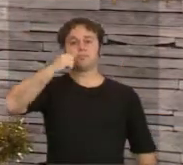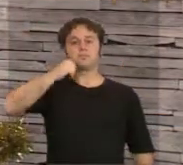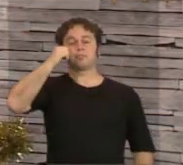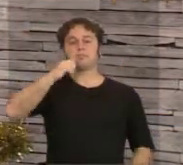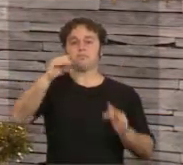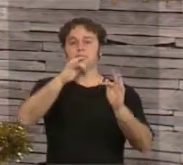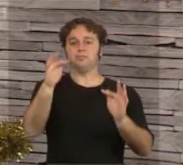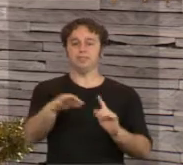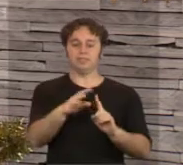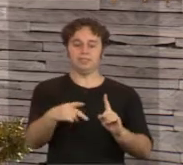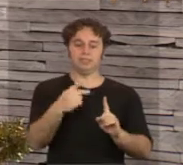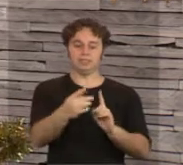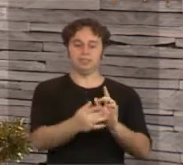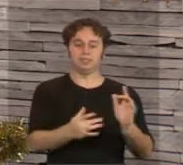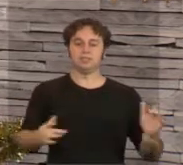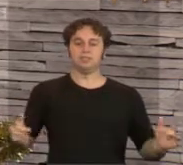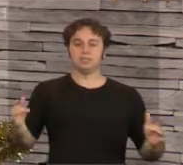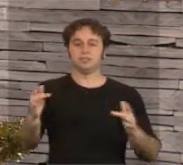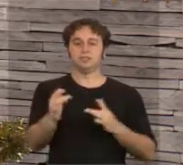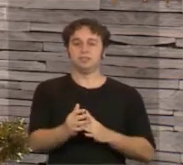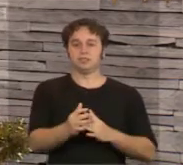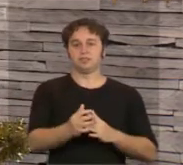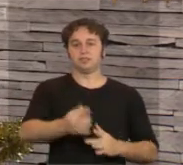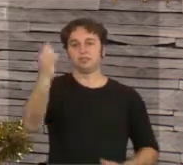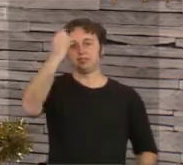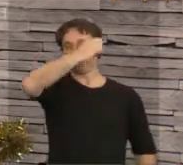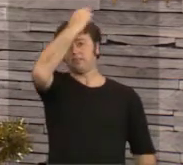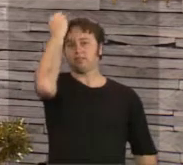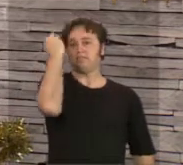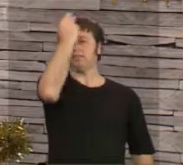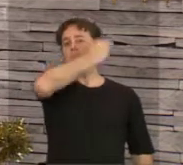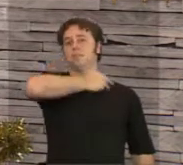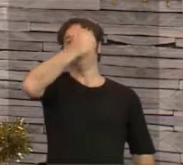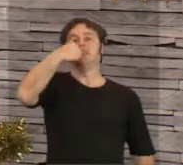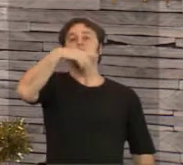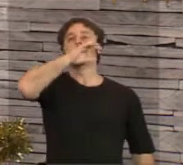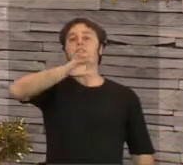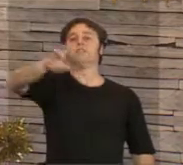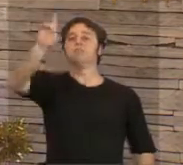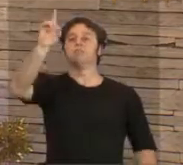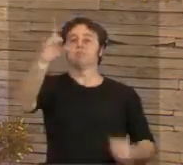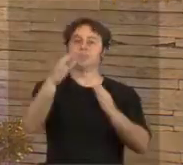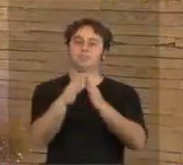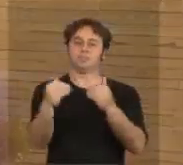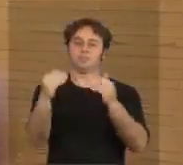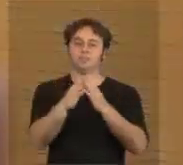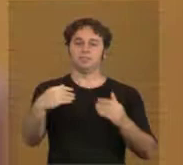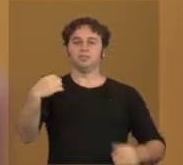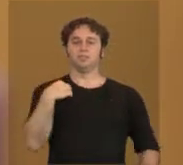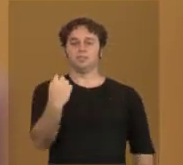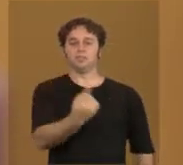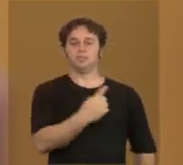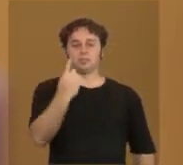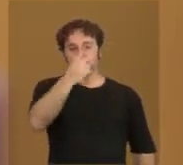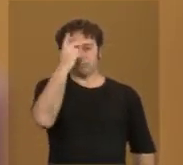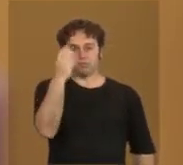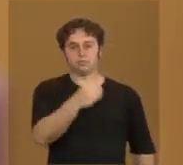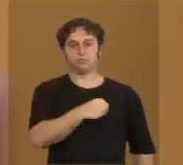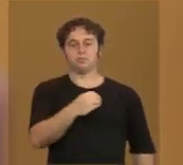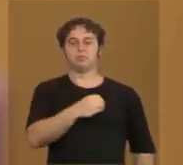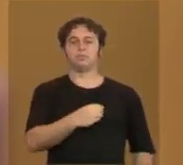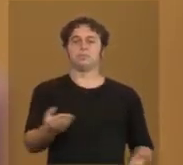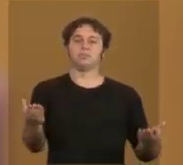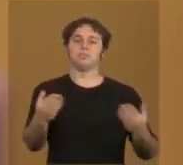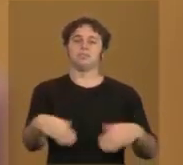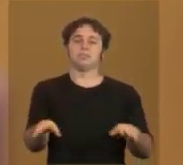Bendita sois vós entre as mulheres, e bendito é o fruto do vosso ventre, Jesus. Santa Maria, Mãe de Deus, rogai por